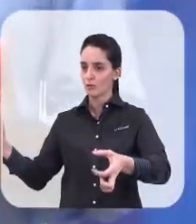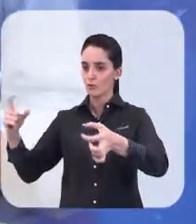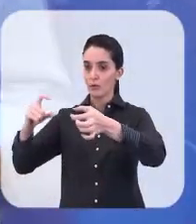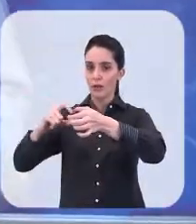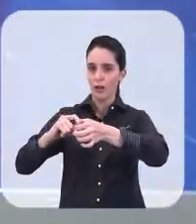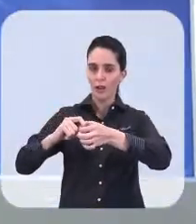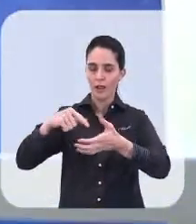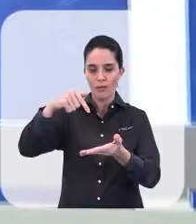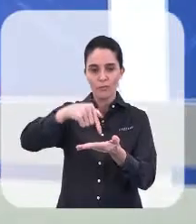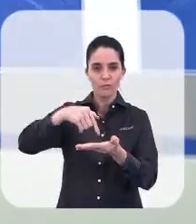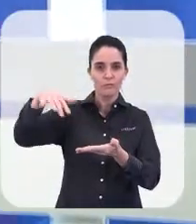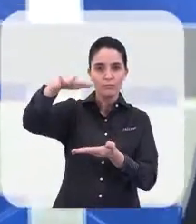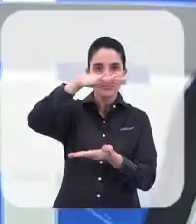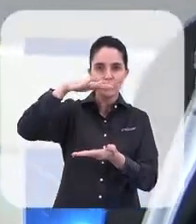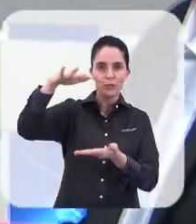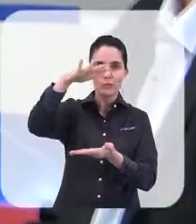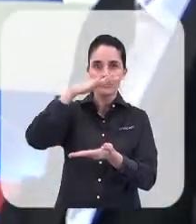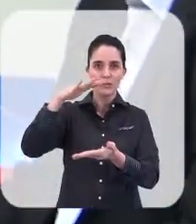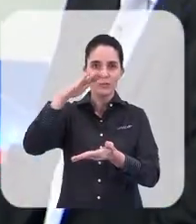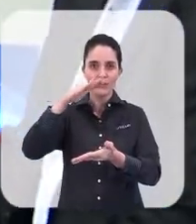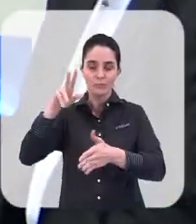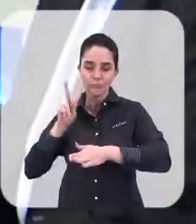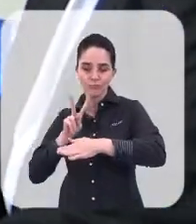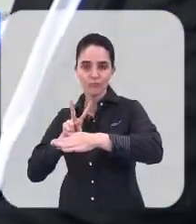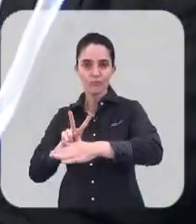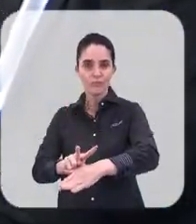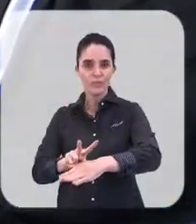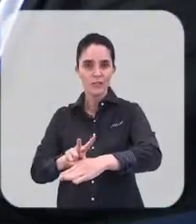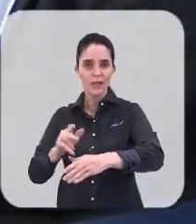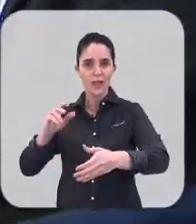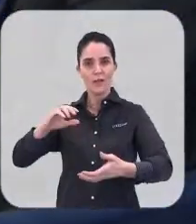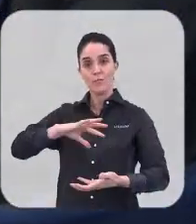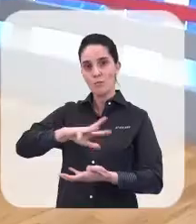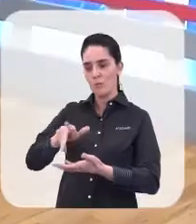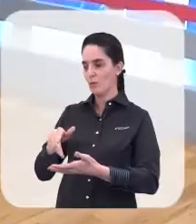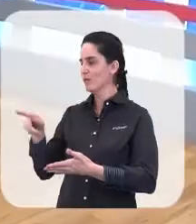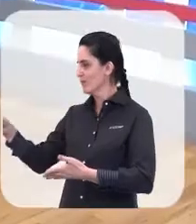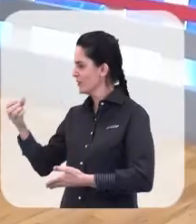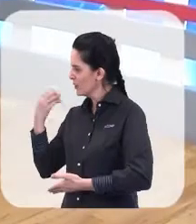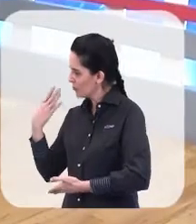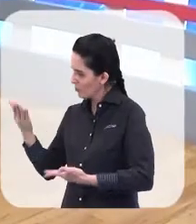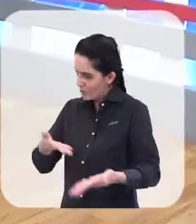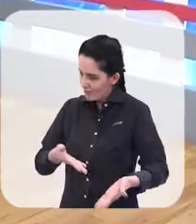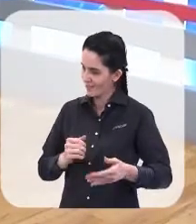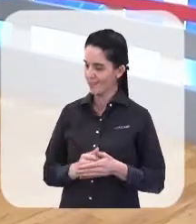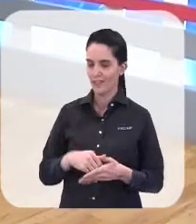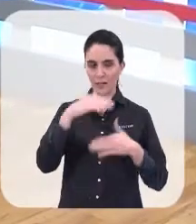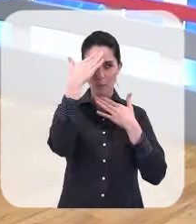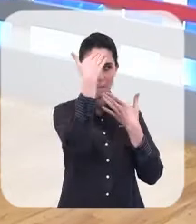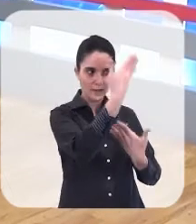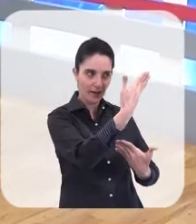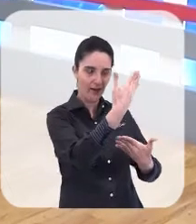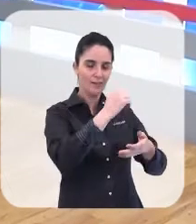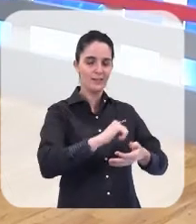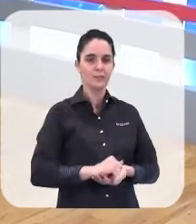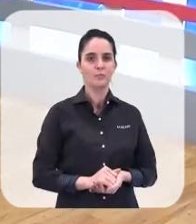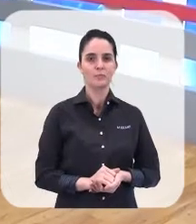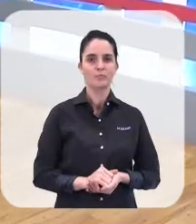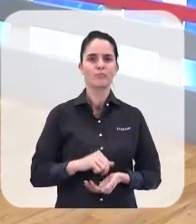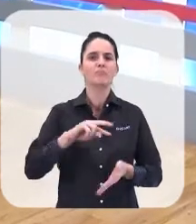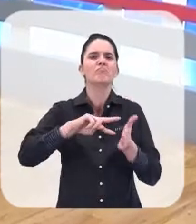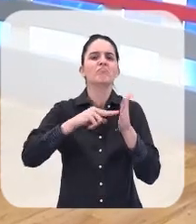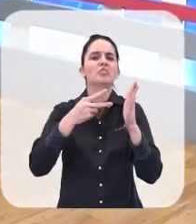ao meio ambiente, ligado à sustentabilidade. Marcelo, seja muito bem-vindo ao programa. Obrigado, Eduardo. Marcelo, o que